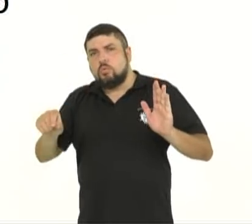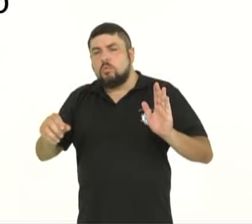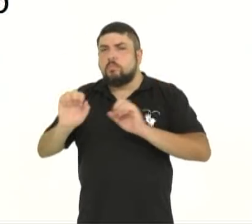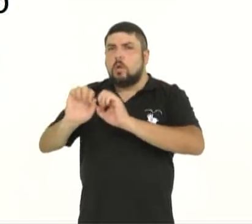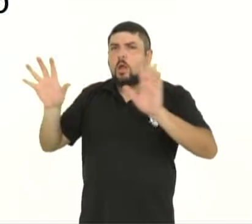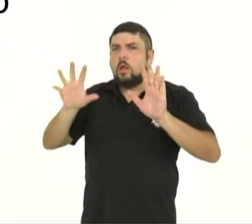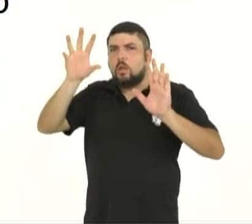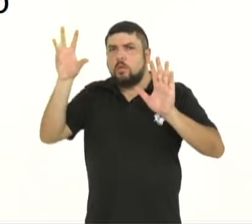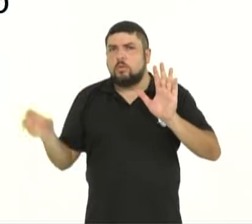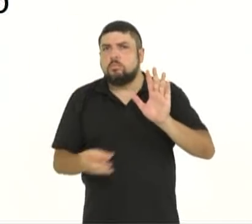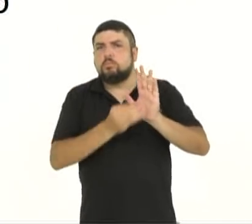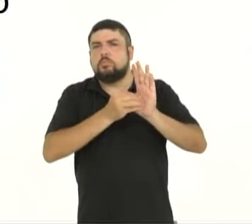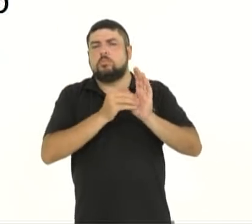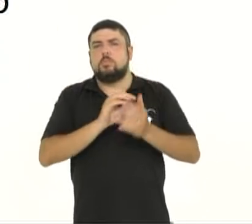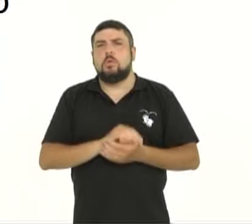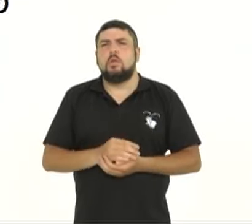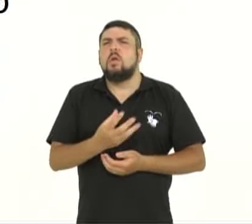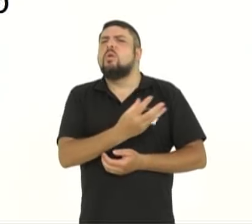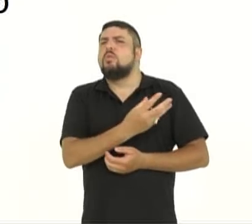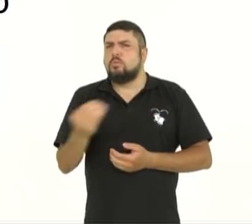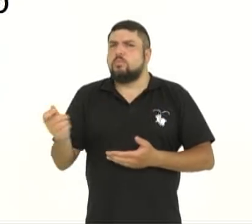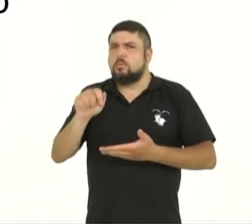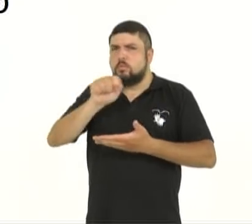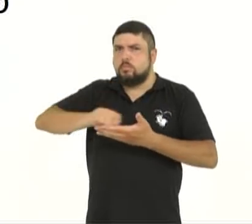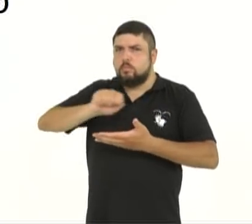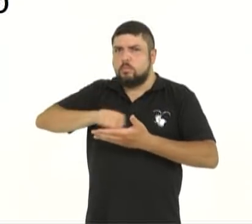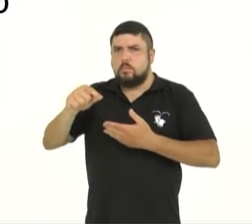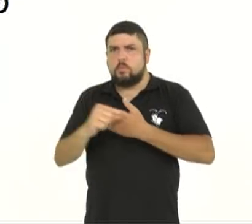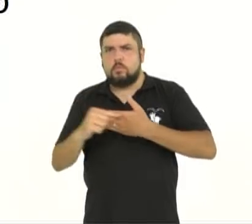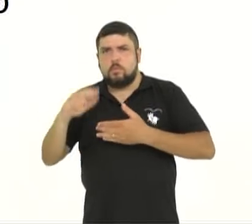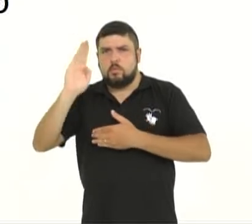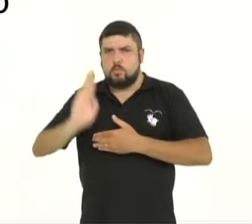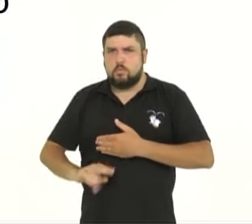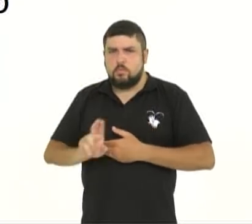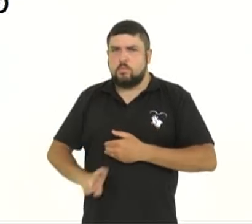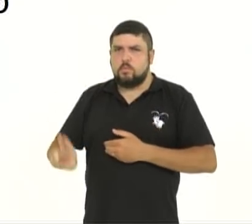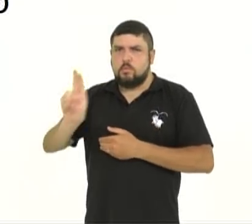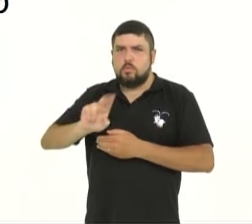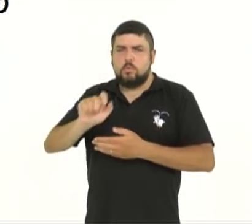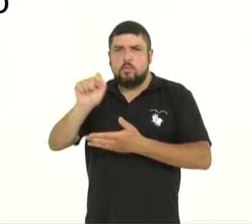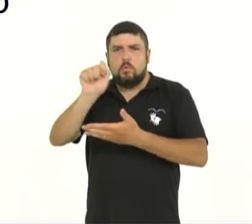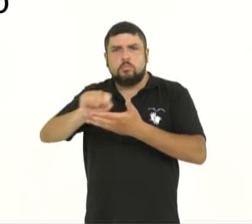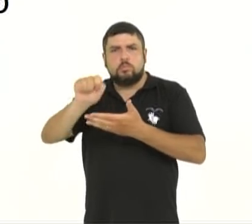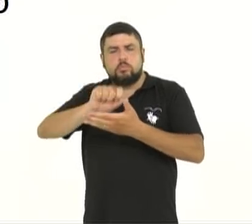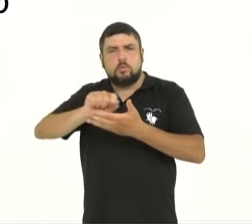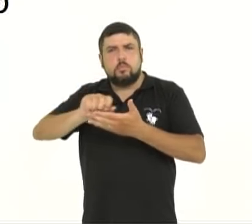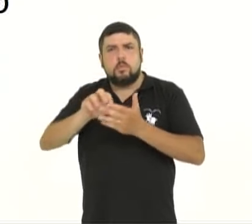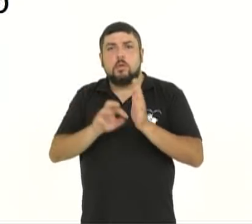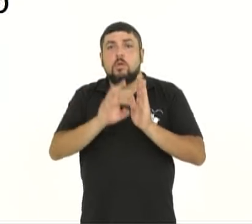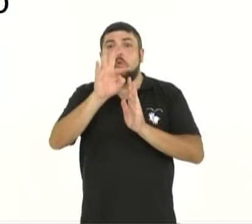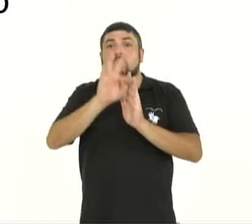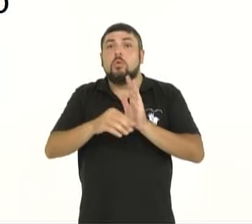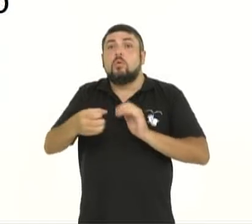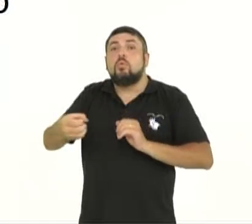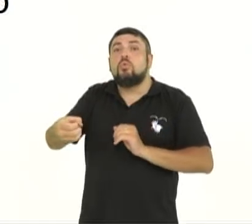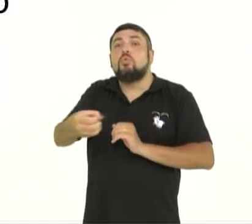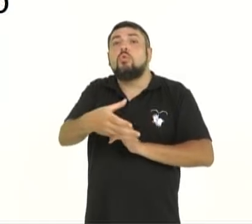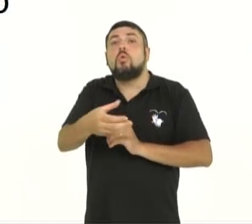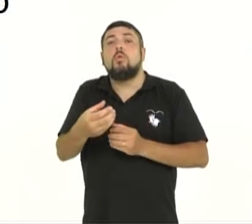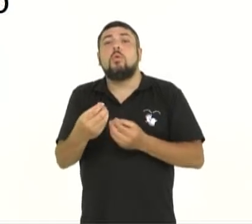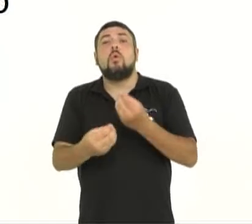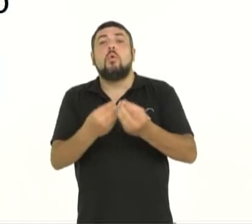Muitos compositores e escritores brasileiros utilizaram-se desse recurso, elaborando um texto novo a partir